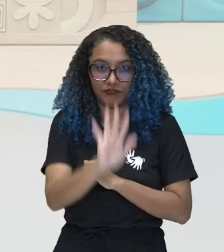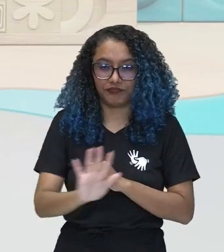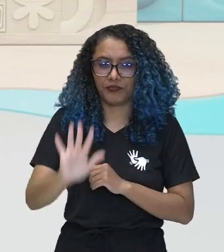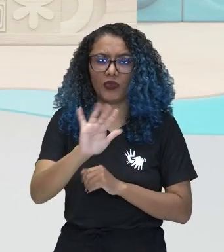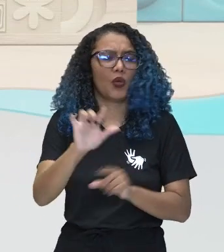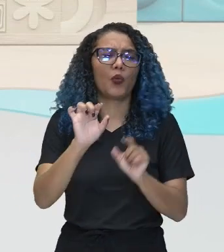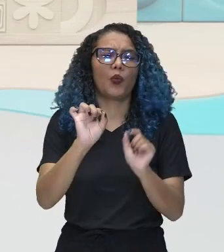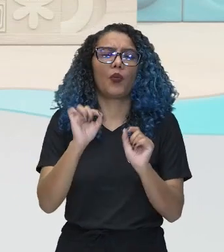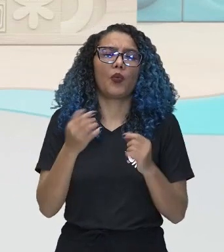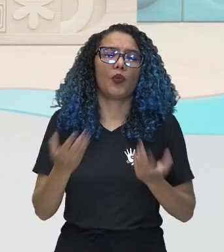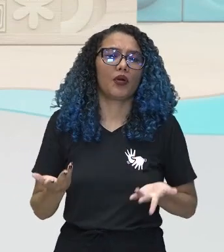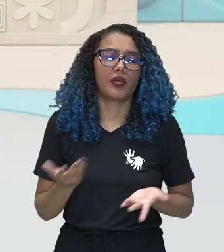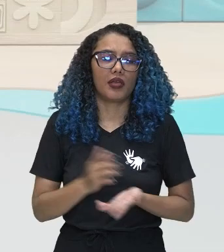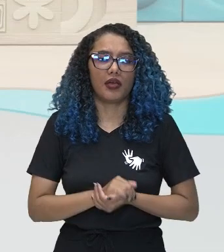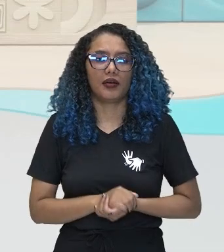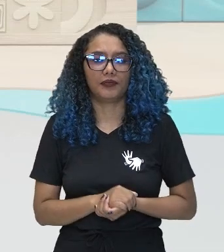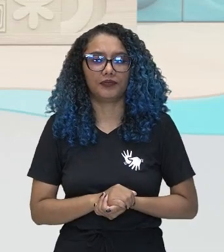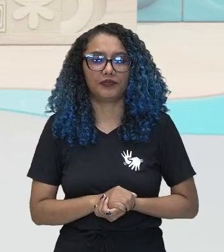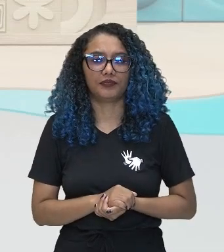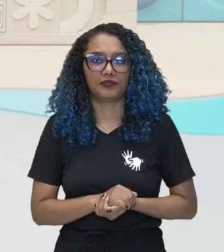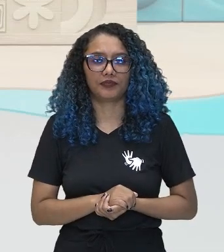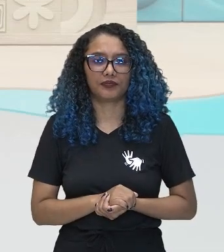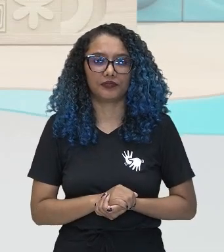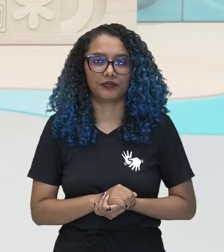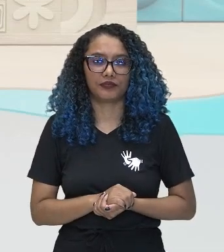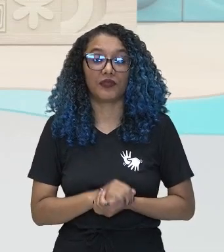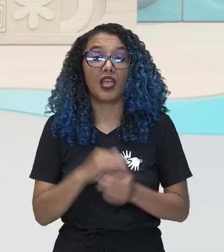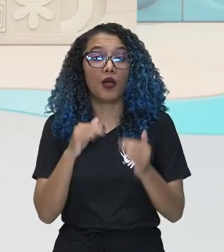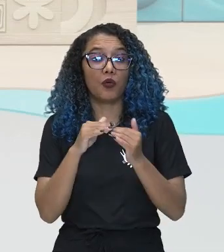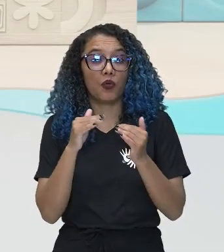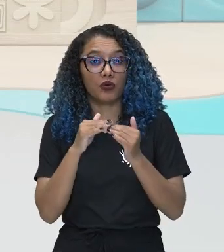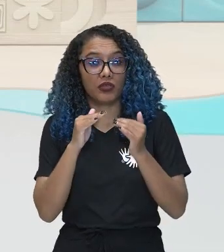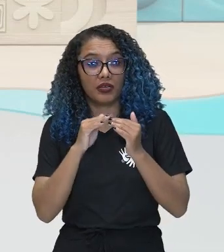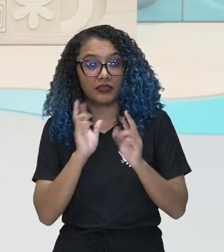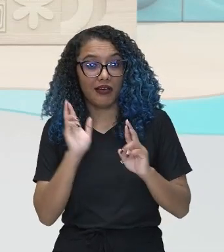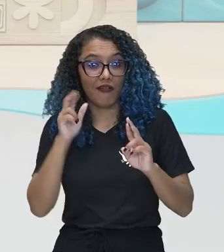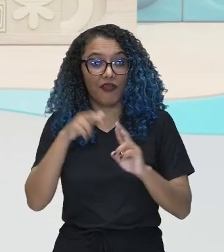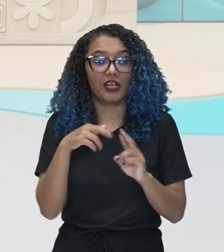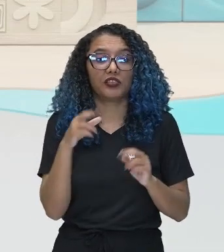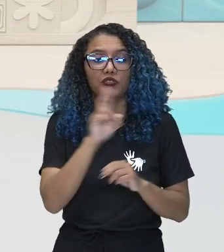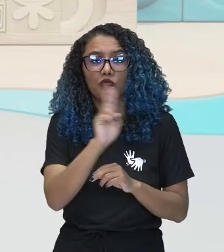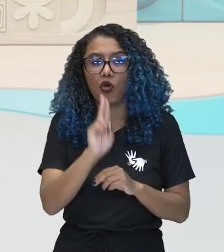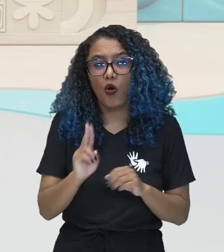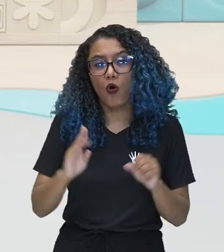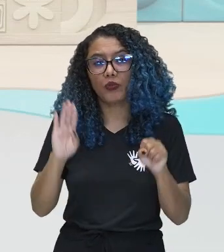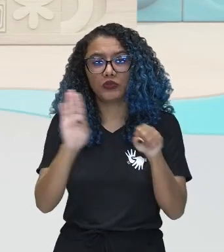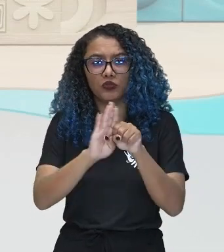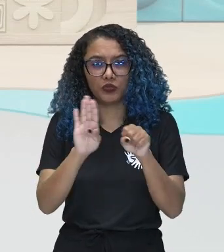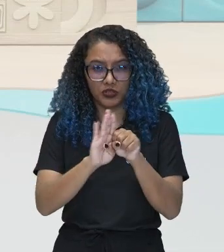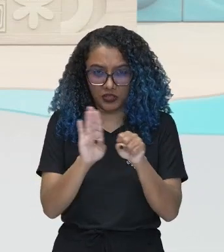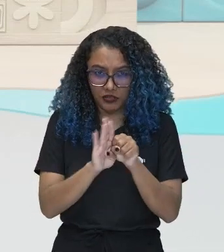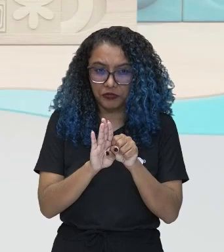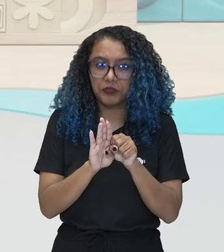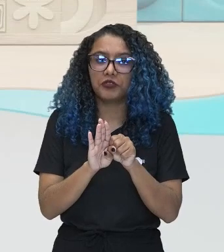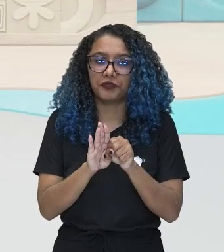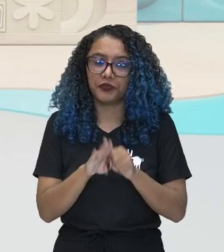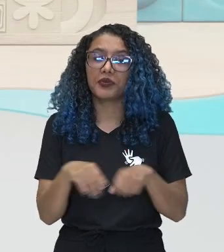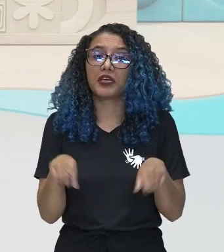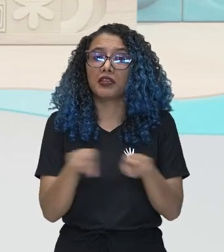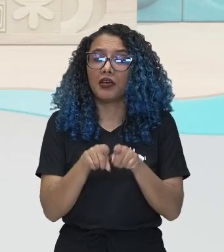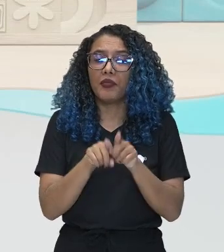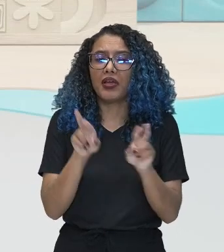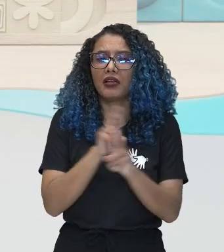regra geral da concordância nominal? A concordância dos nomes, a concordância com o substantivo e sua relação ali